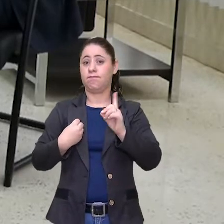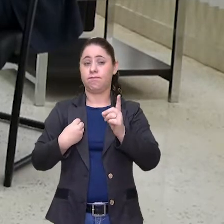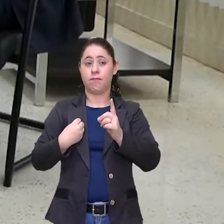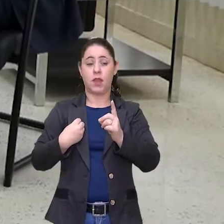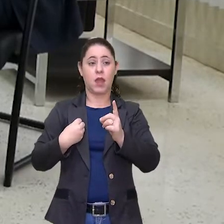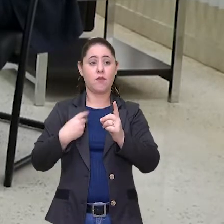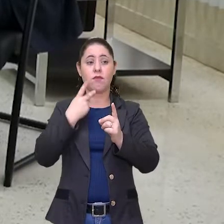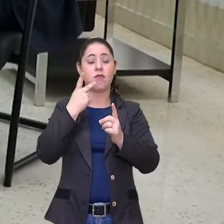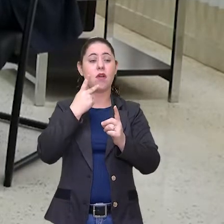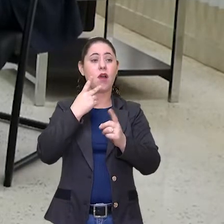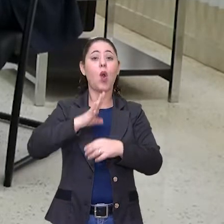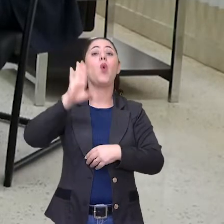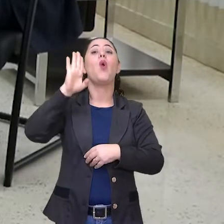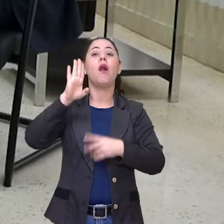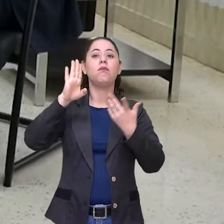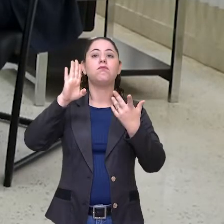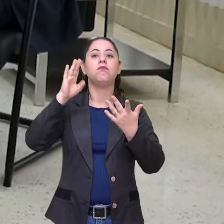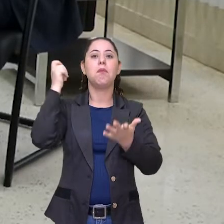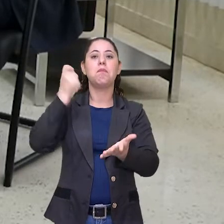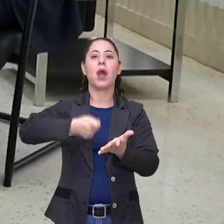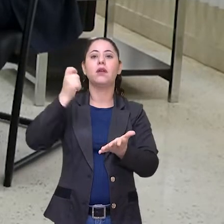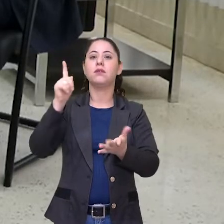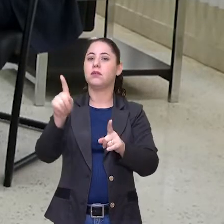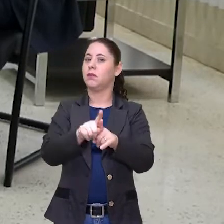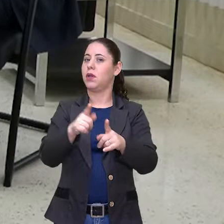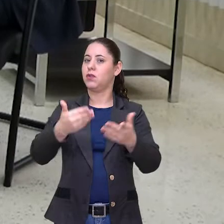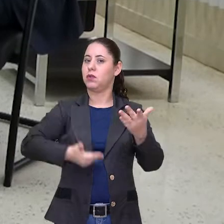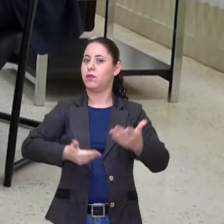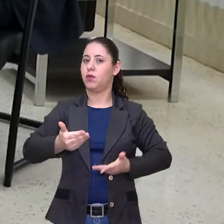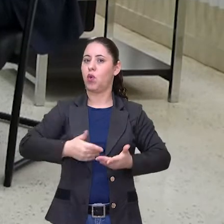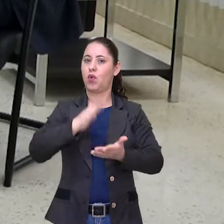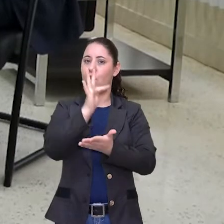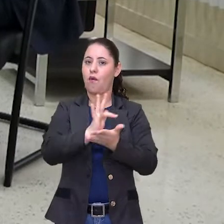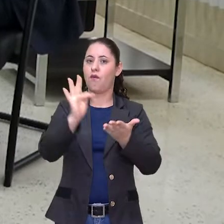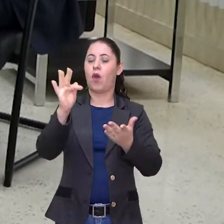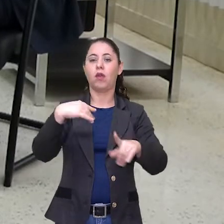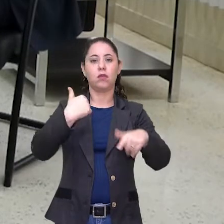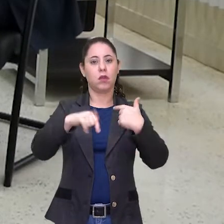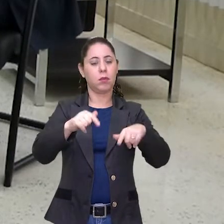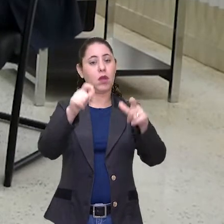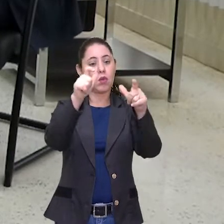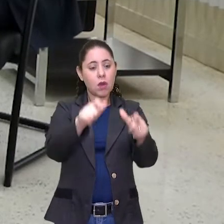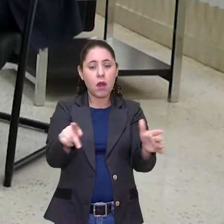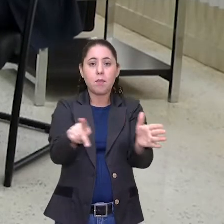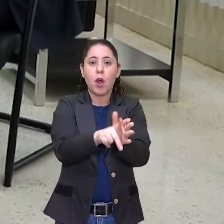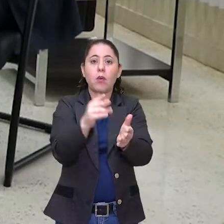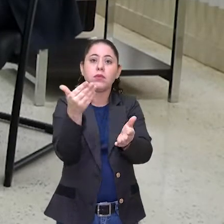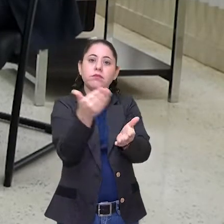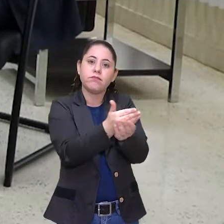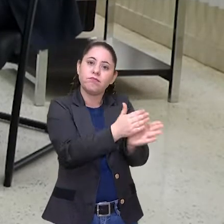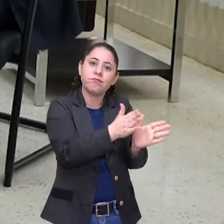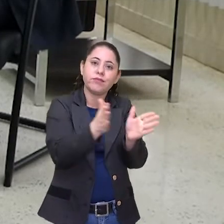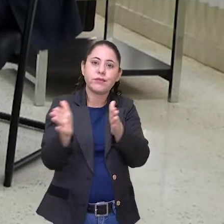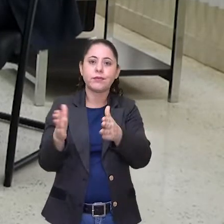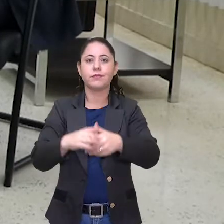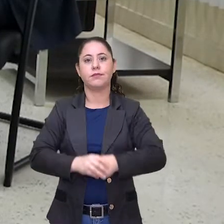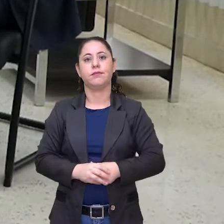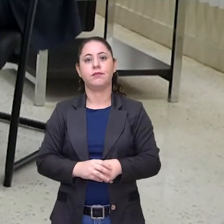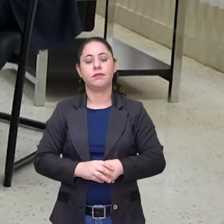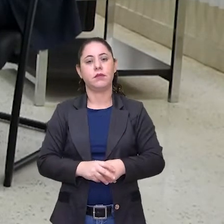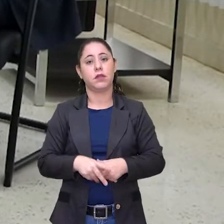não podem dar lances em leilão. E também os servidores do fórum que estejam atuando na vara onde o processo